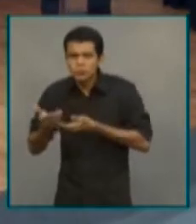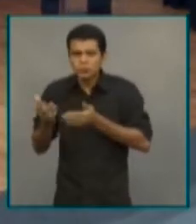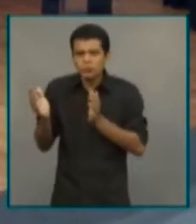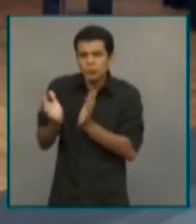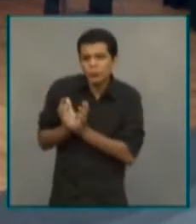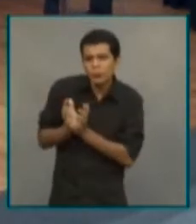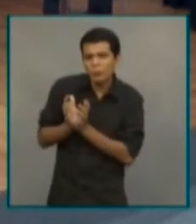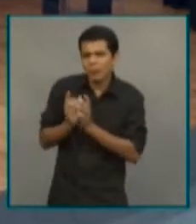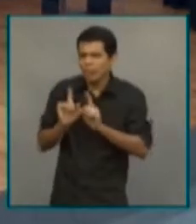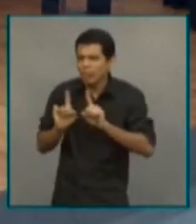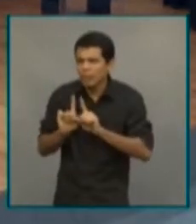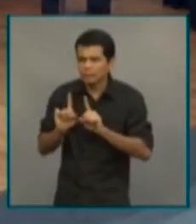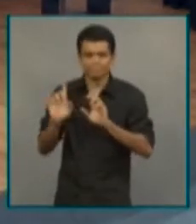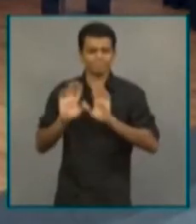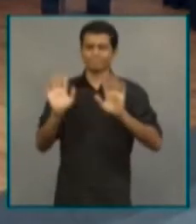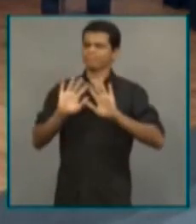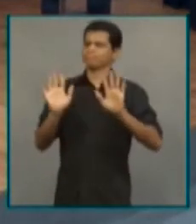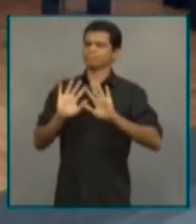Respeitamos a nossa profissão.